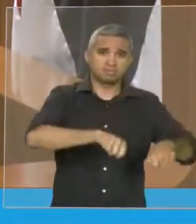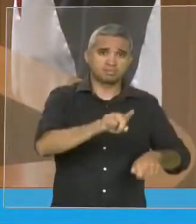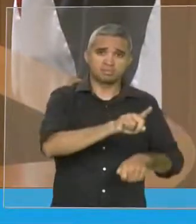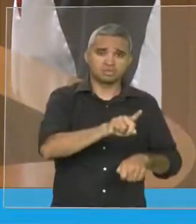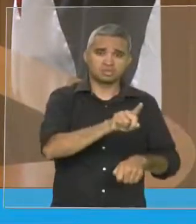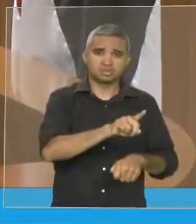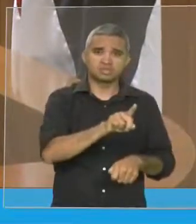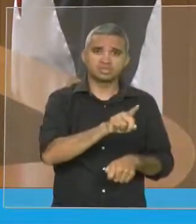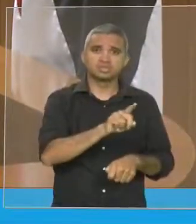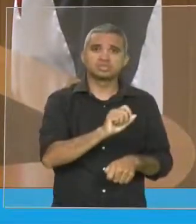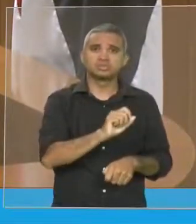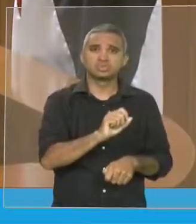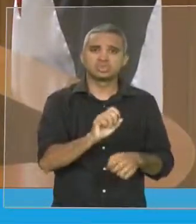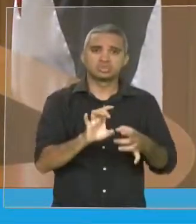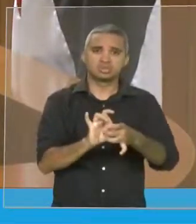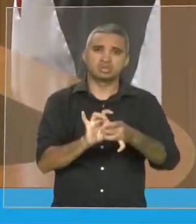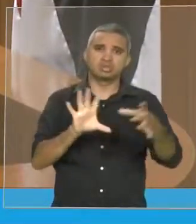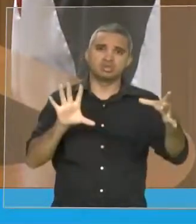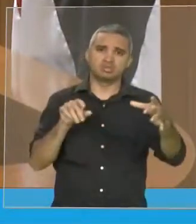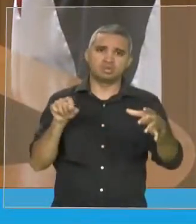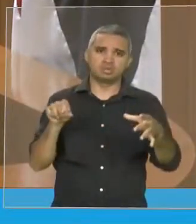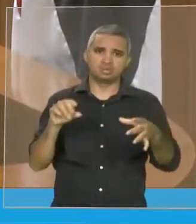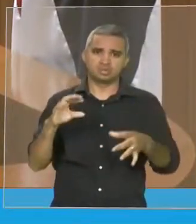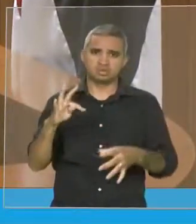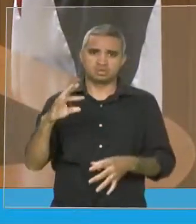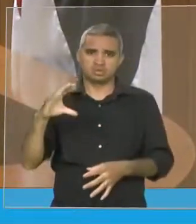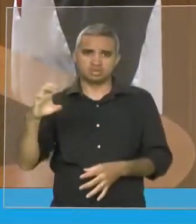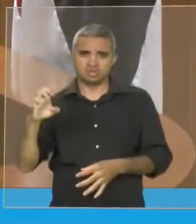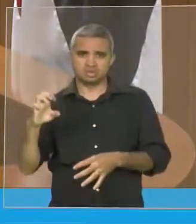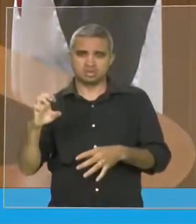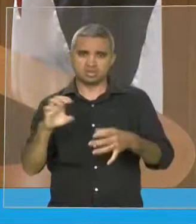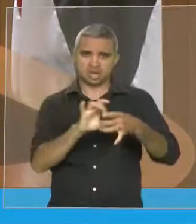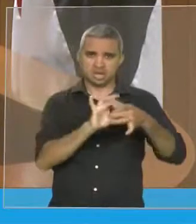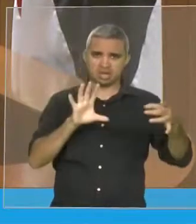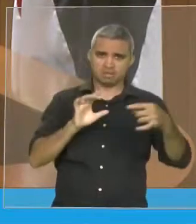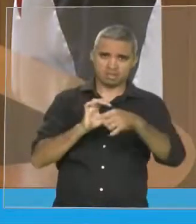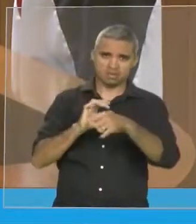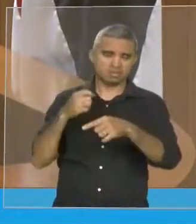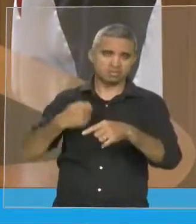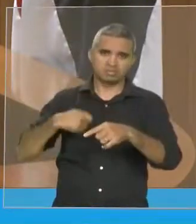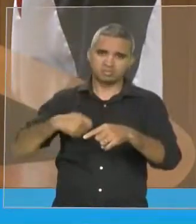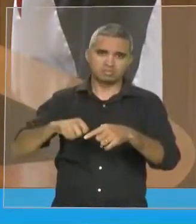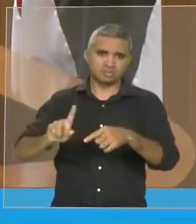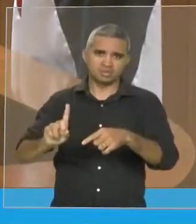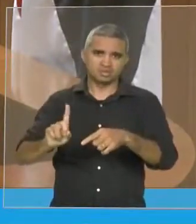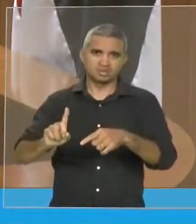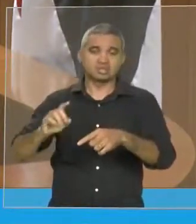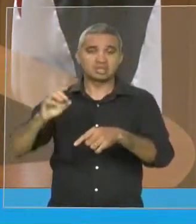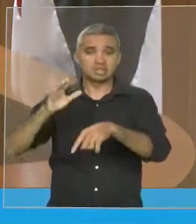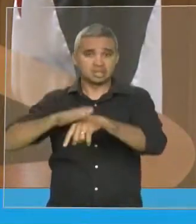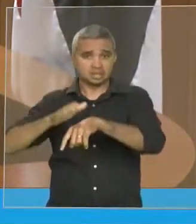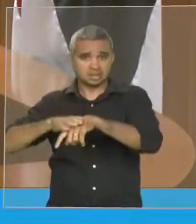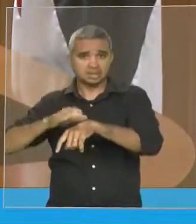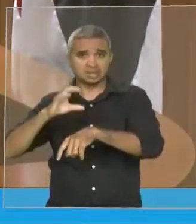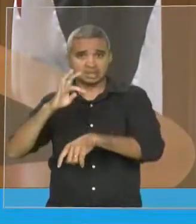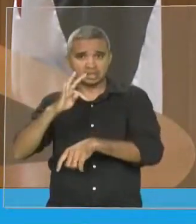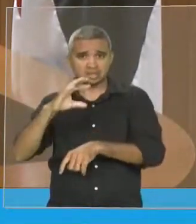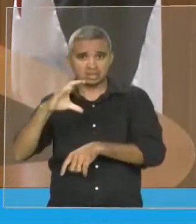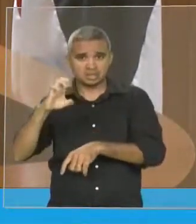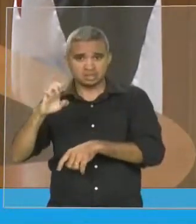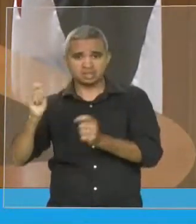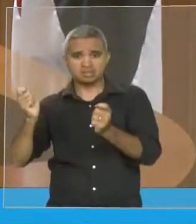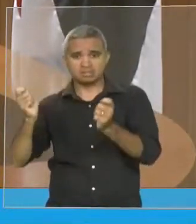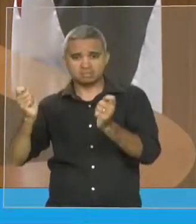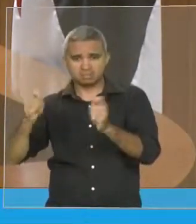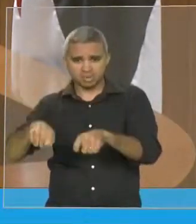de Contas. Age autonomamente, mas nada impede, conselheiro, olha lá,